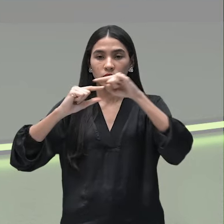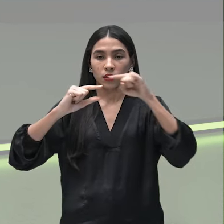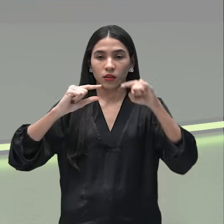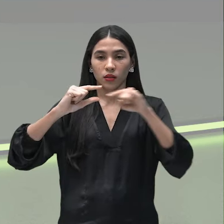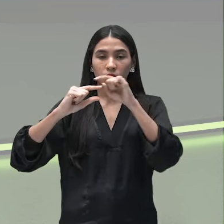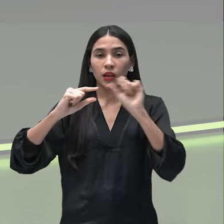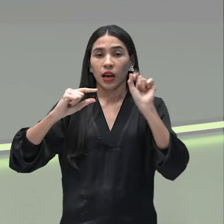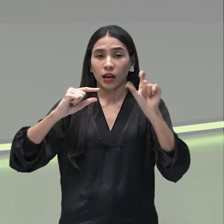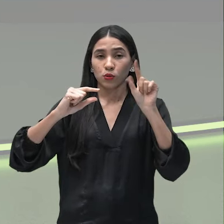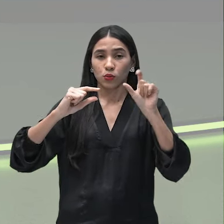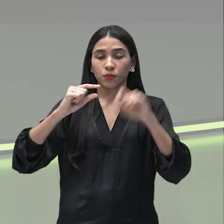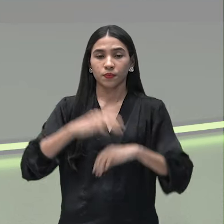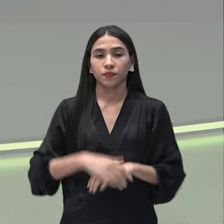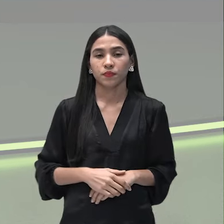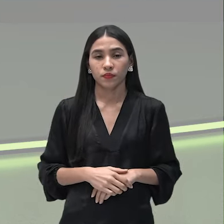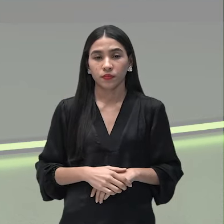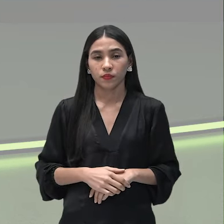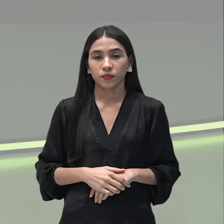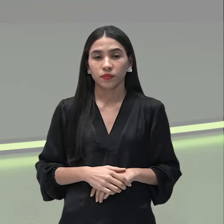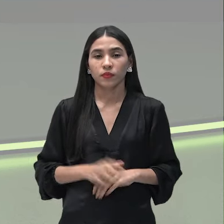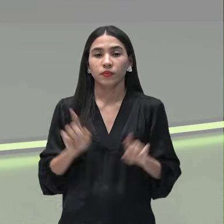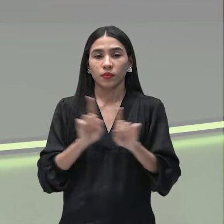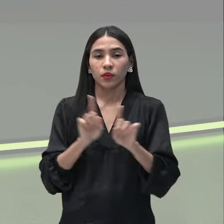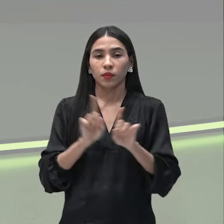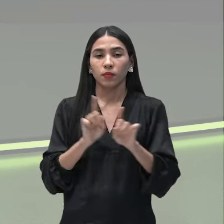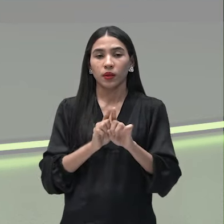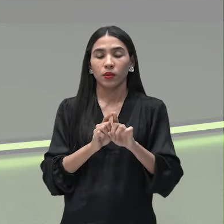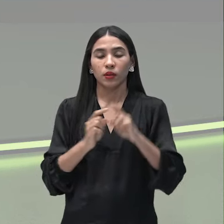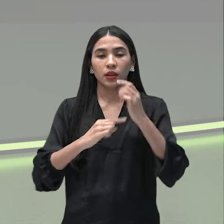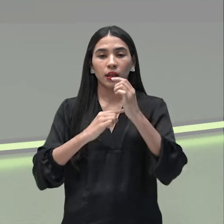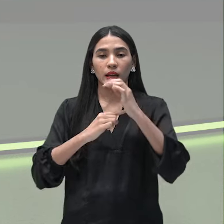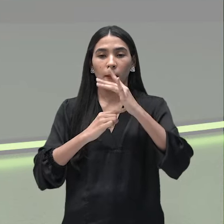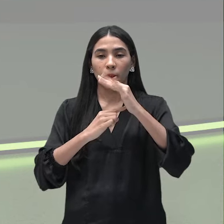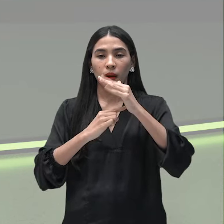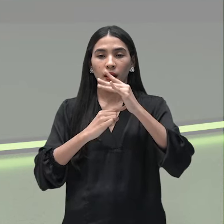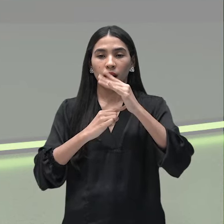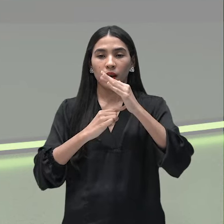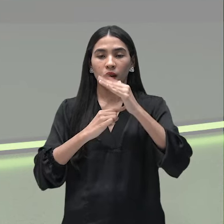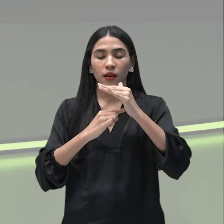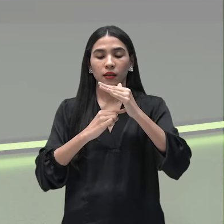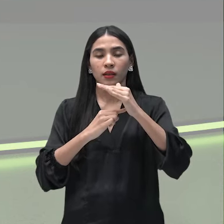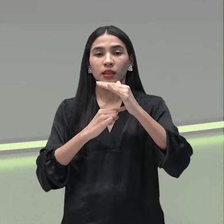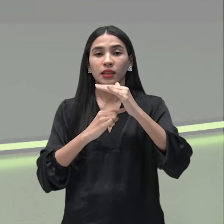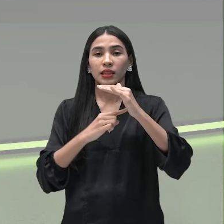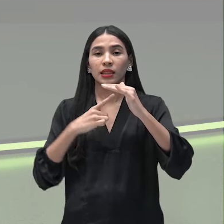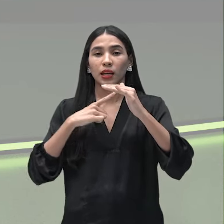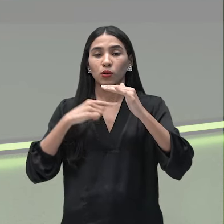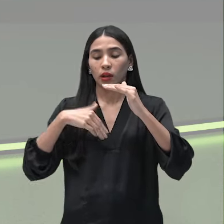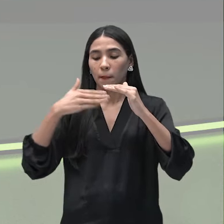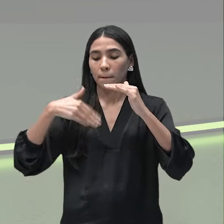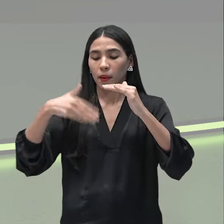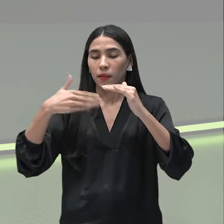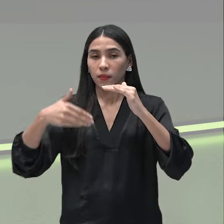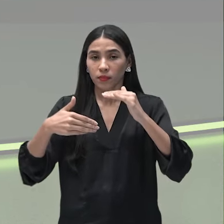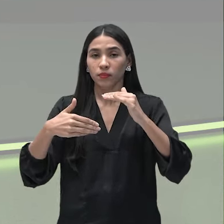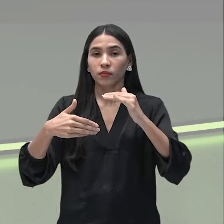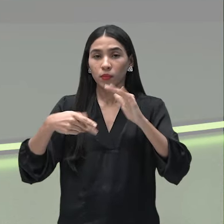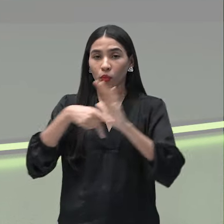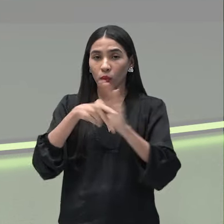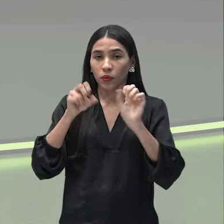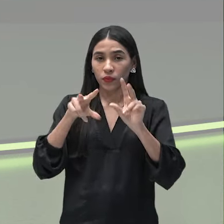em azul. Na cápsula, eu apresento também ali as fímbrias. Essas fímbrias auxiliam no processo de reprodução dessas espécies,